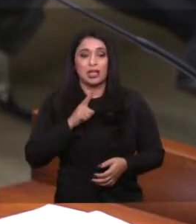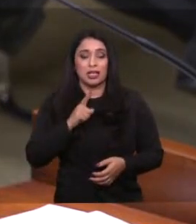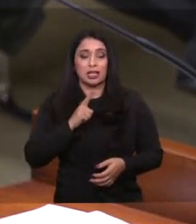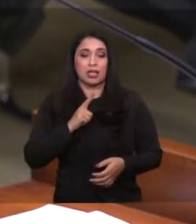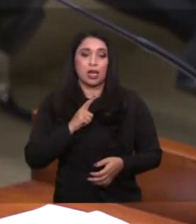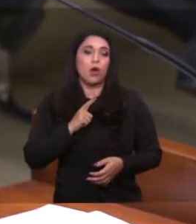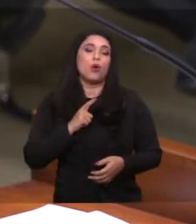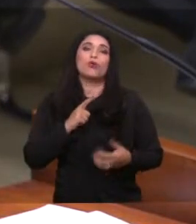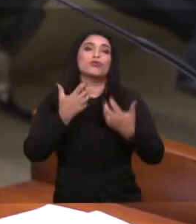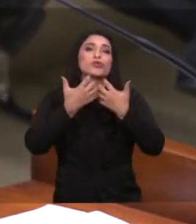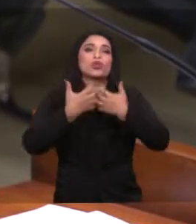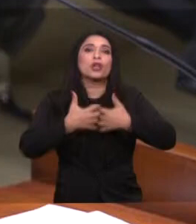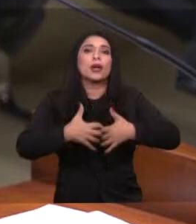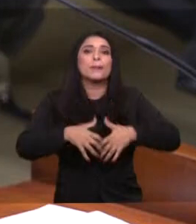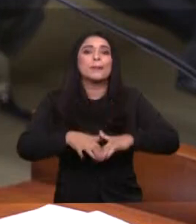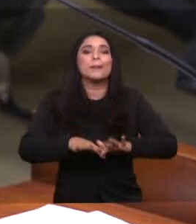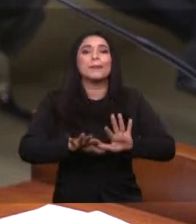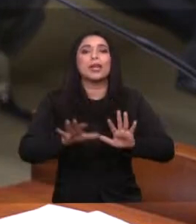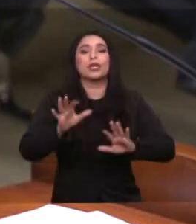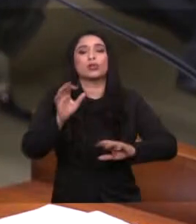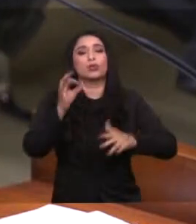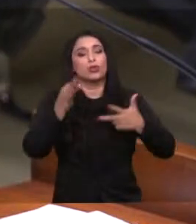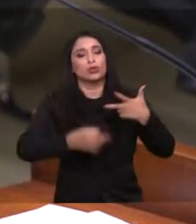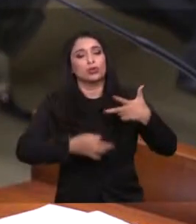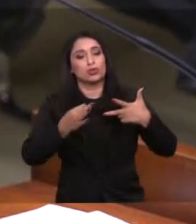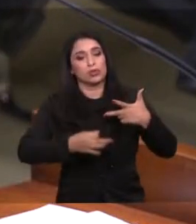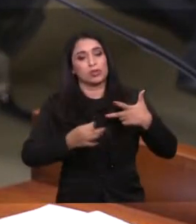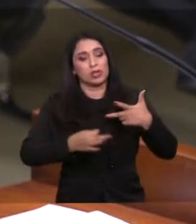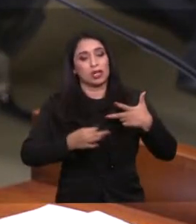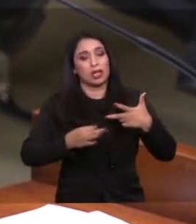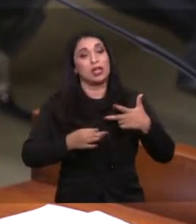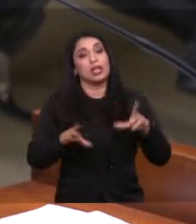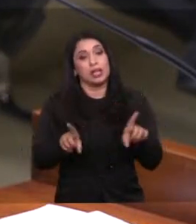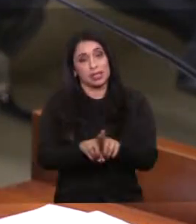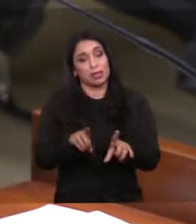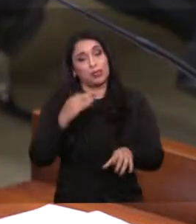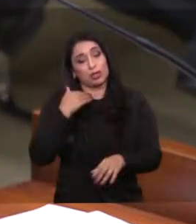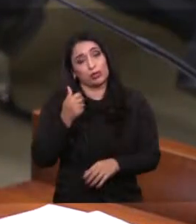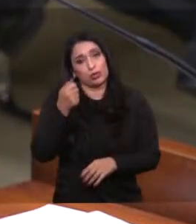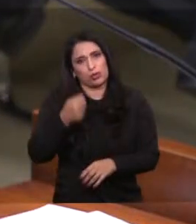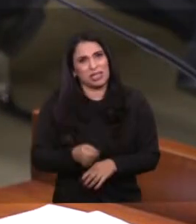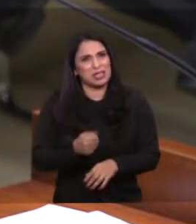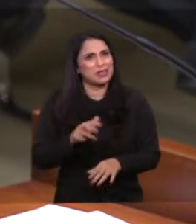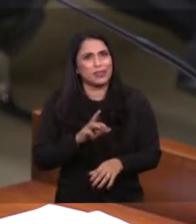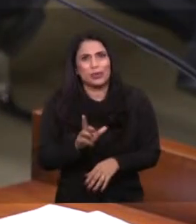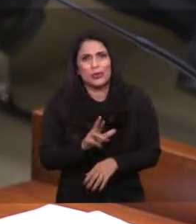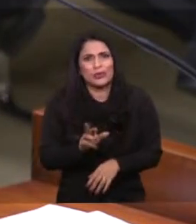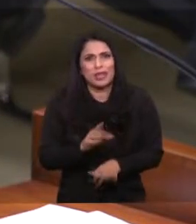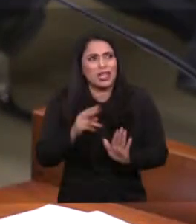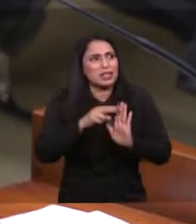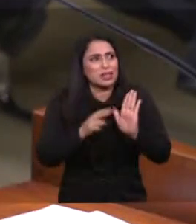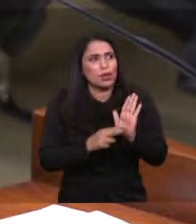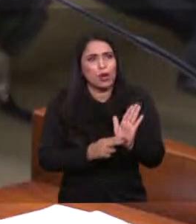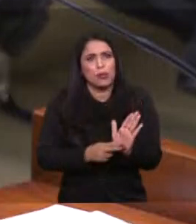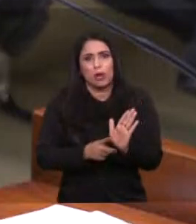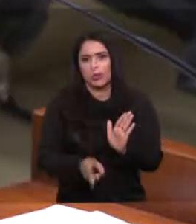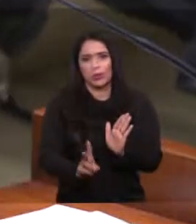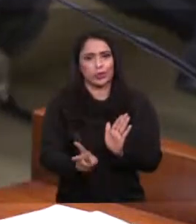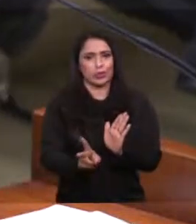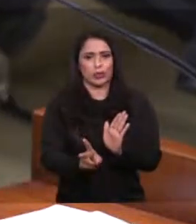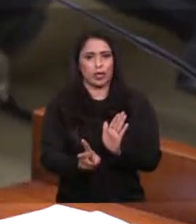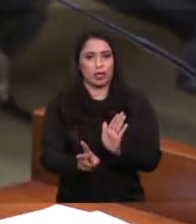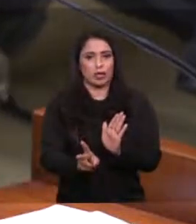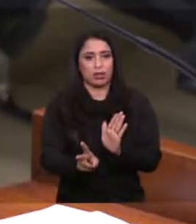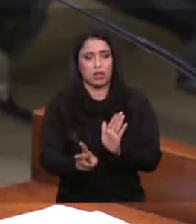Poder Judiciário, mas igualmente do jurisdicionado. Essa norma não tem como subsistir e o